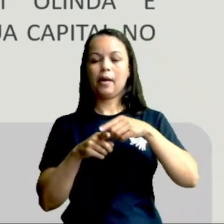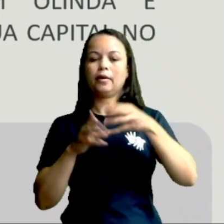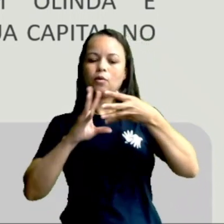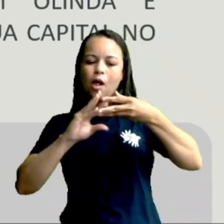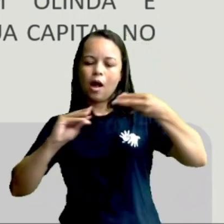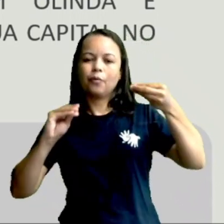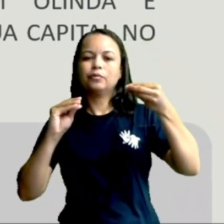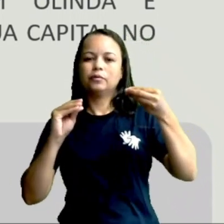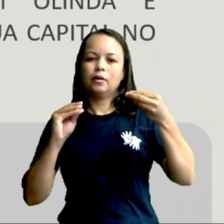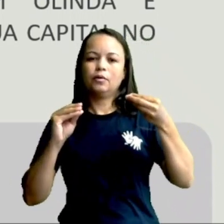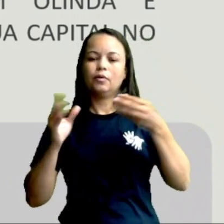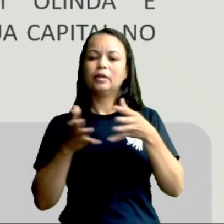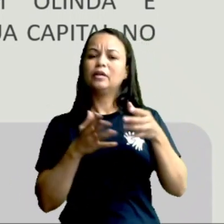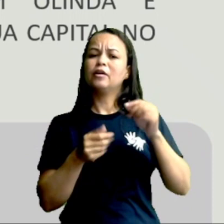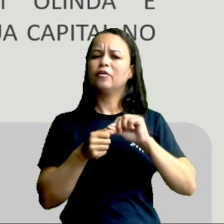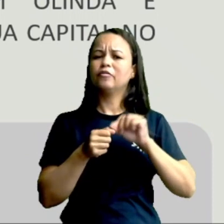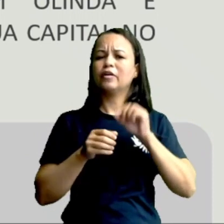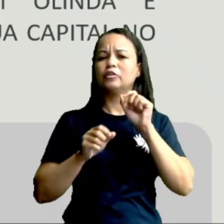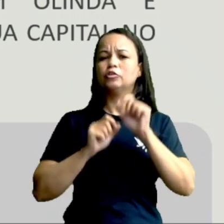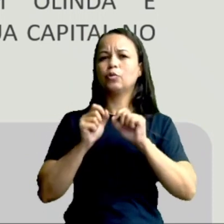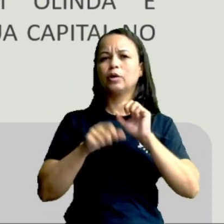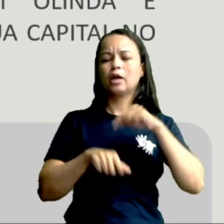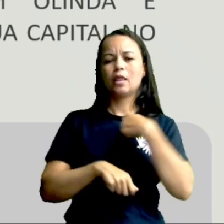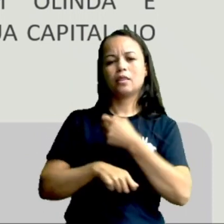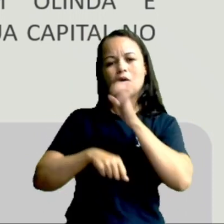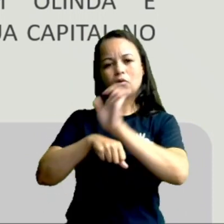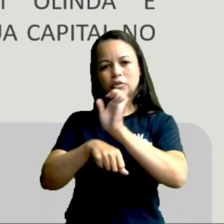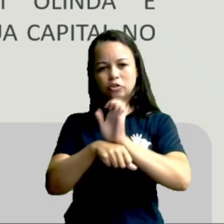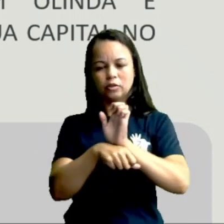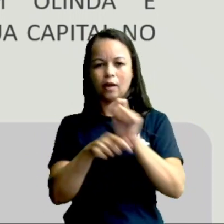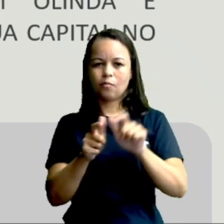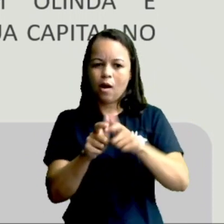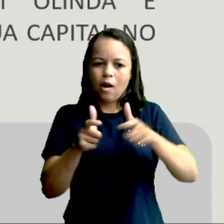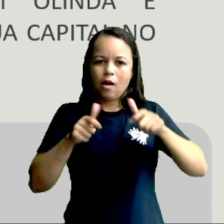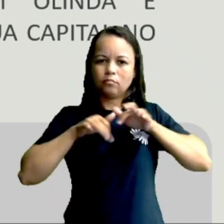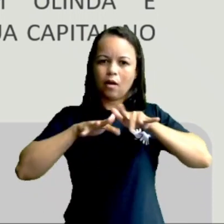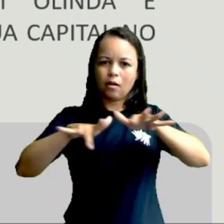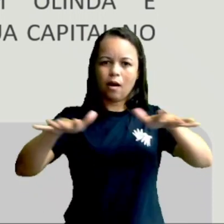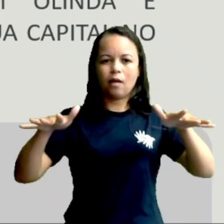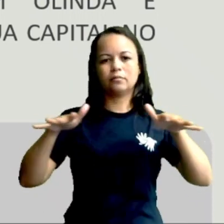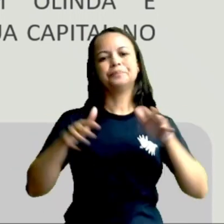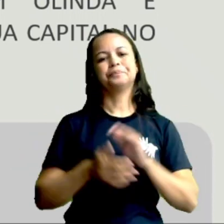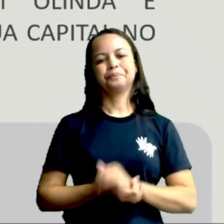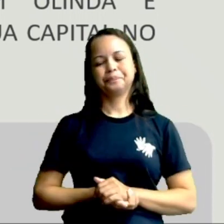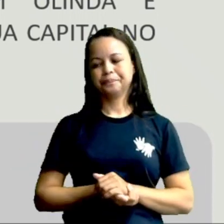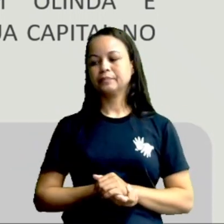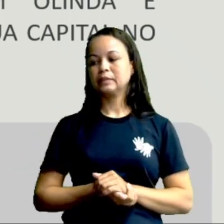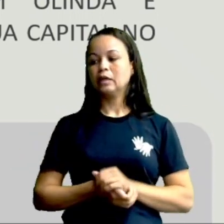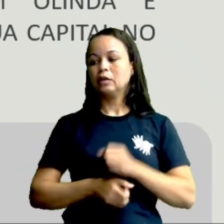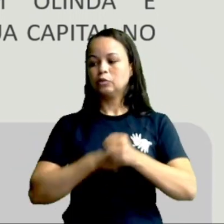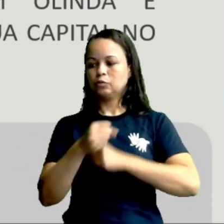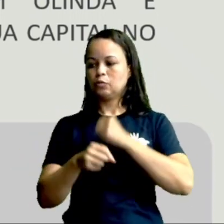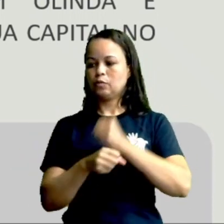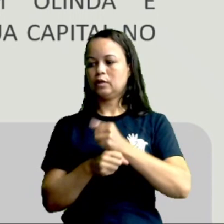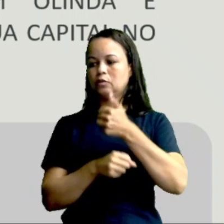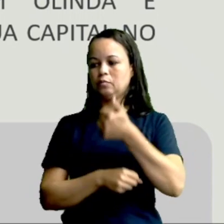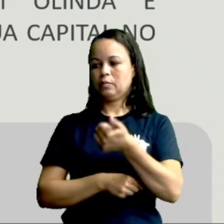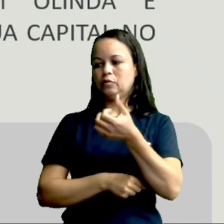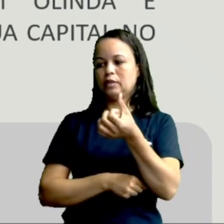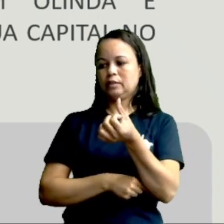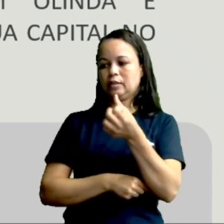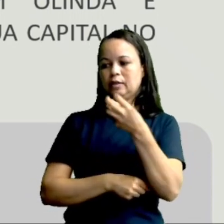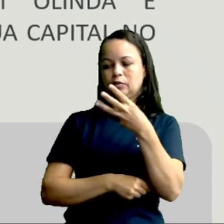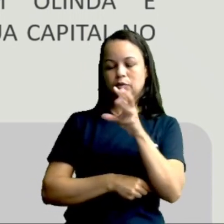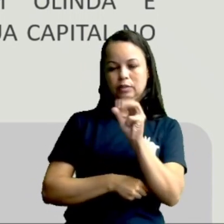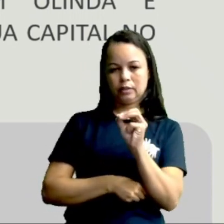fez com que o nosso estado acabasse evoluindo. Entre 1630 e